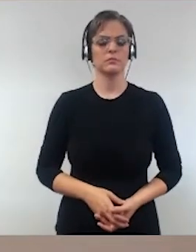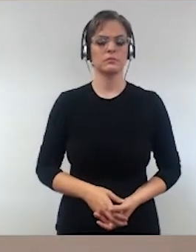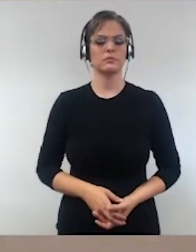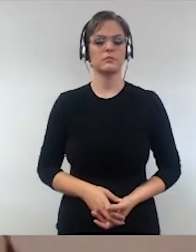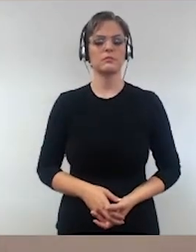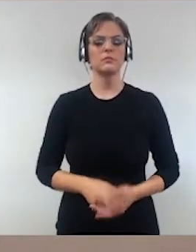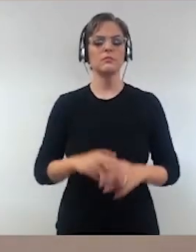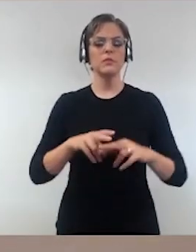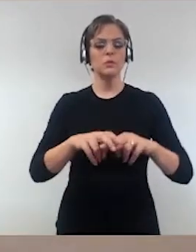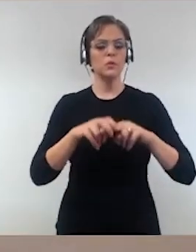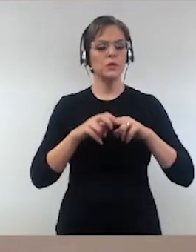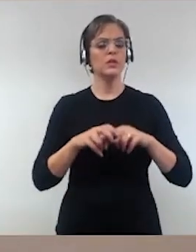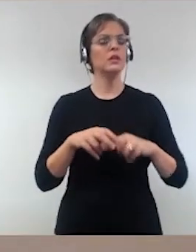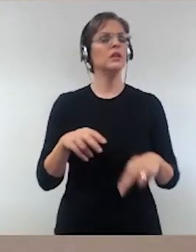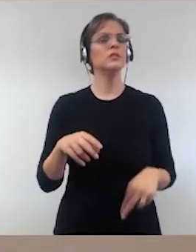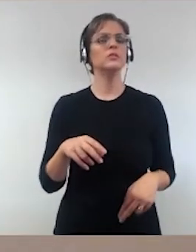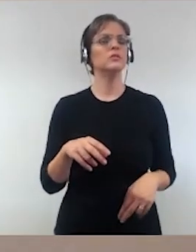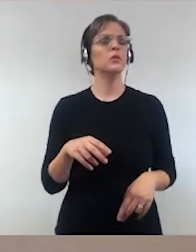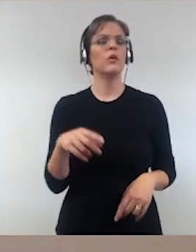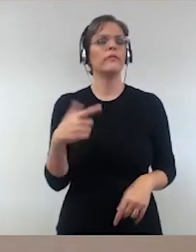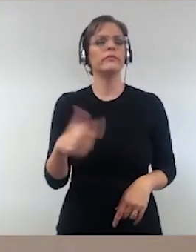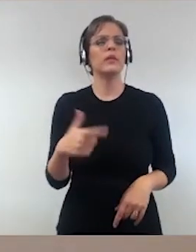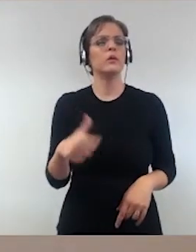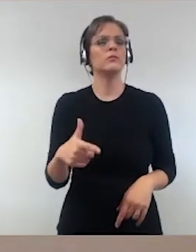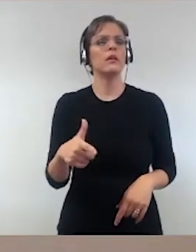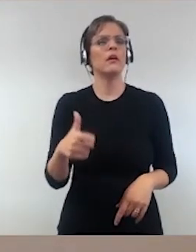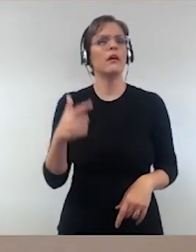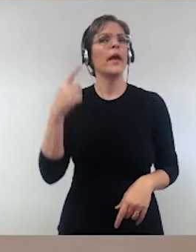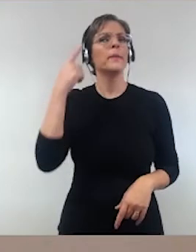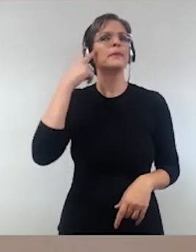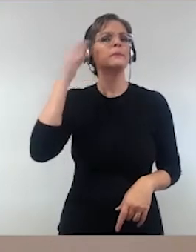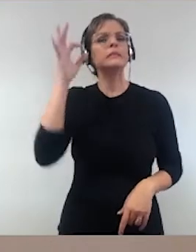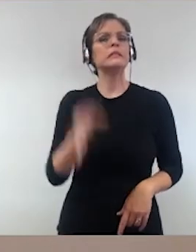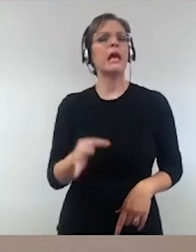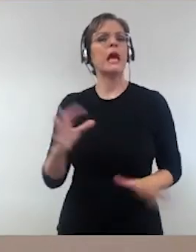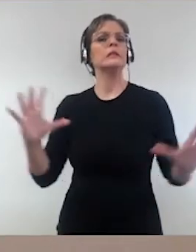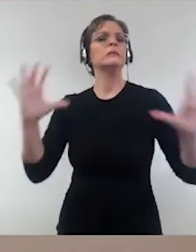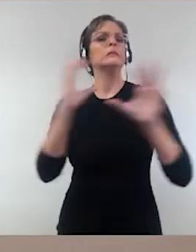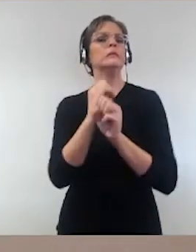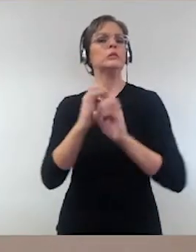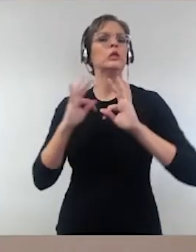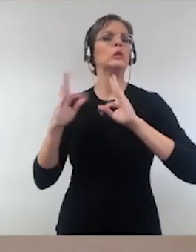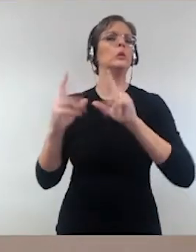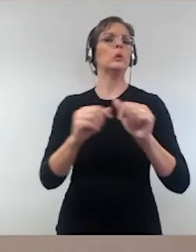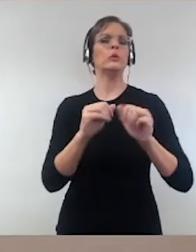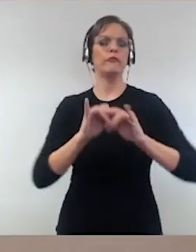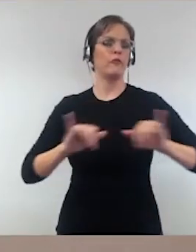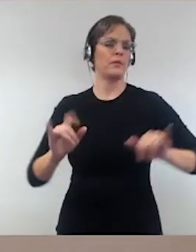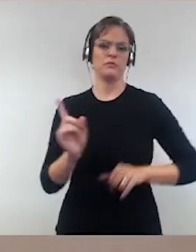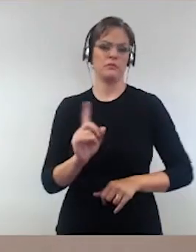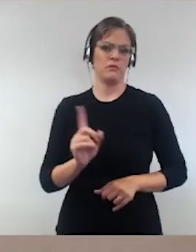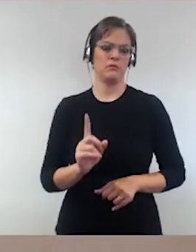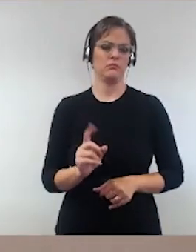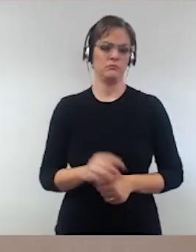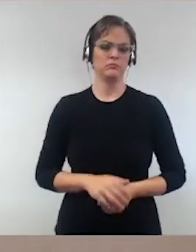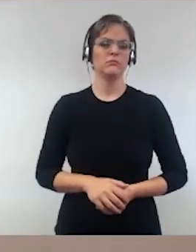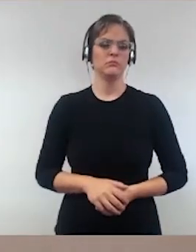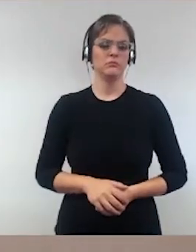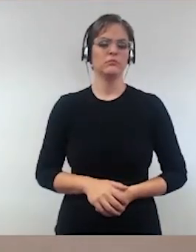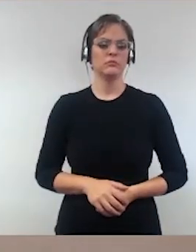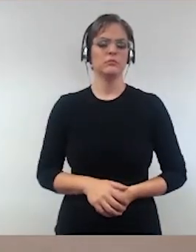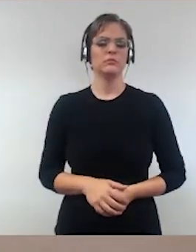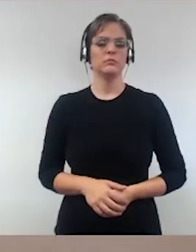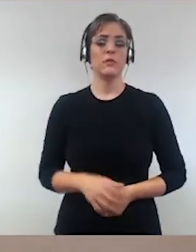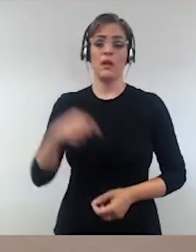que não existe essa unidade informacional da administração pública, se a gente trouxer isso para o Brasil, isso mostra como, de